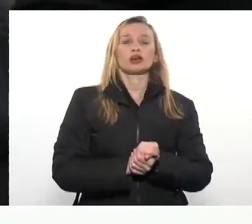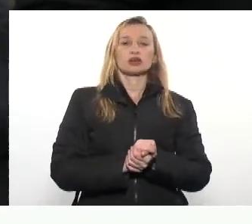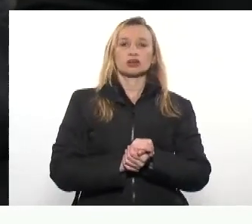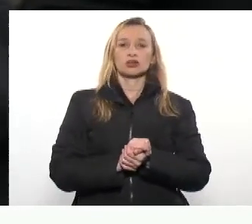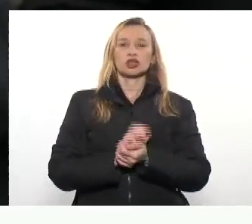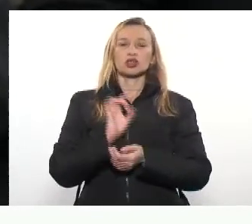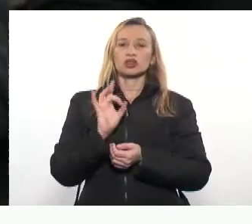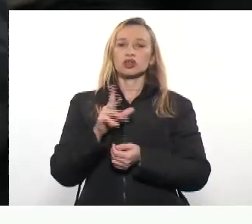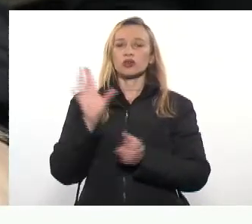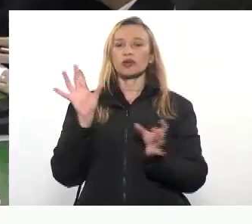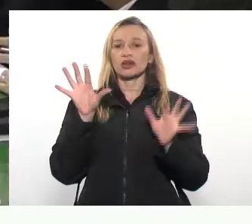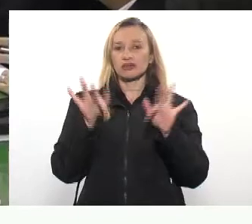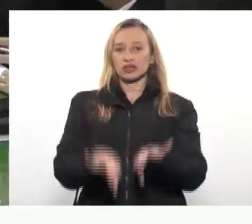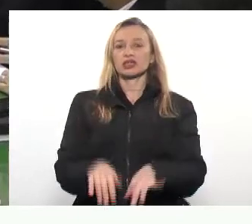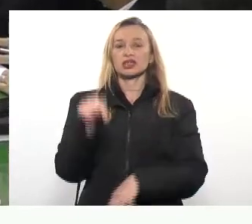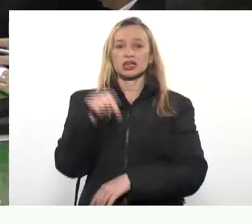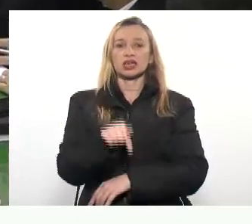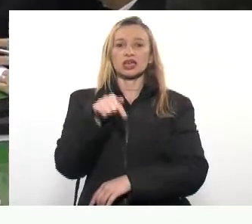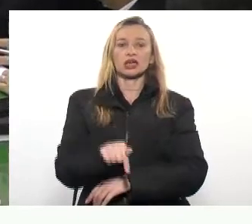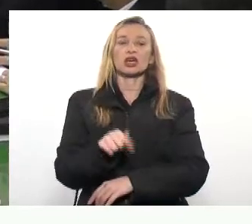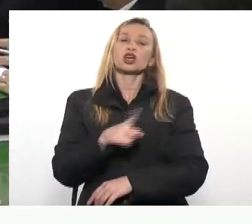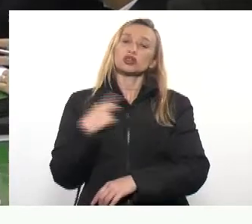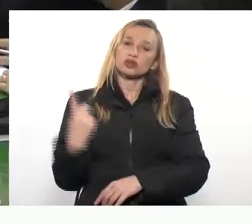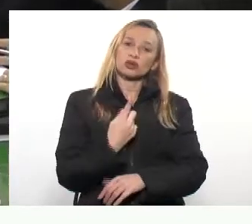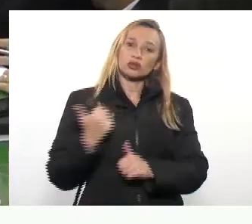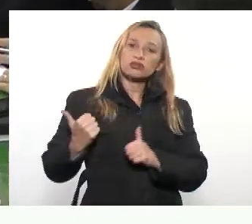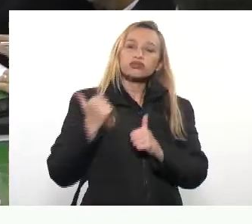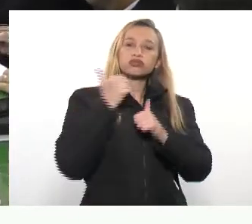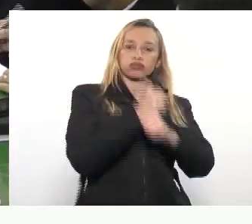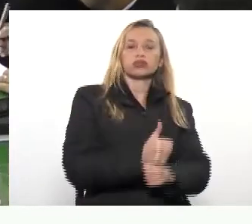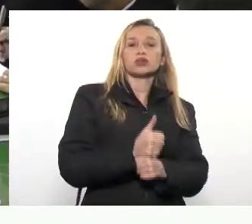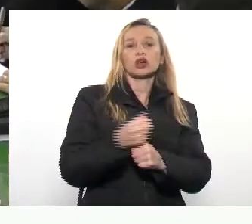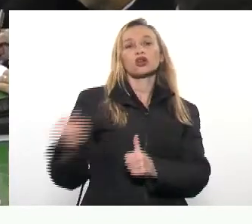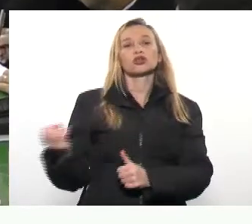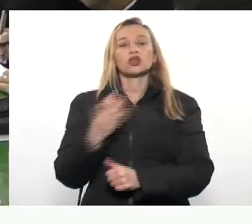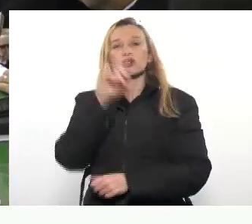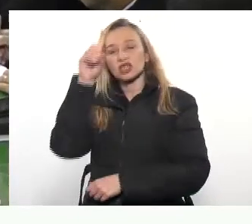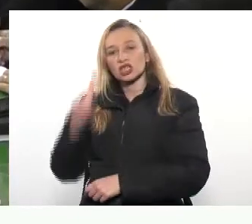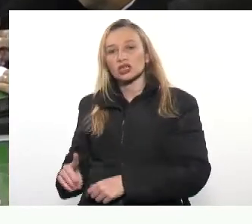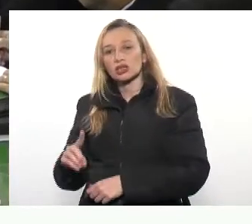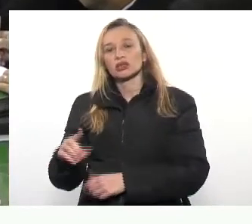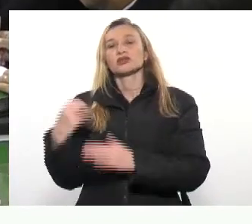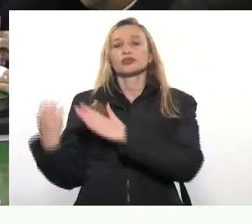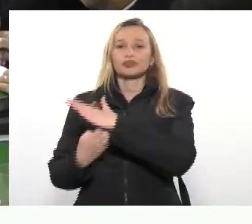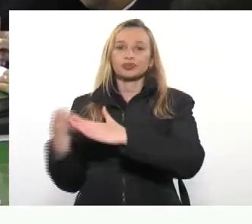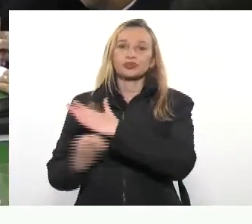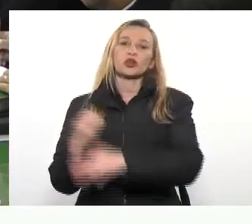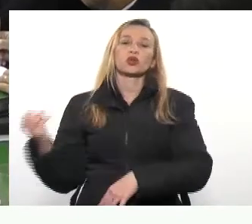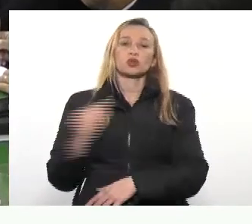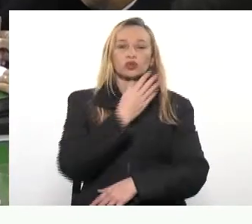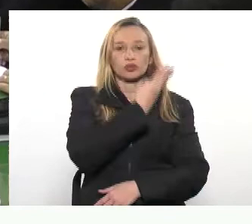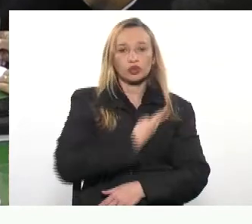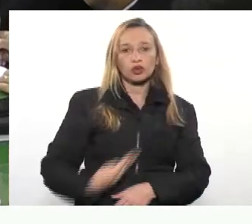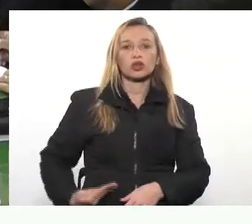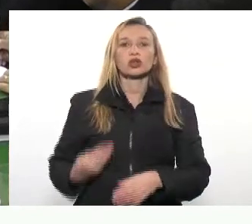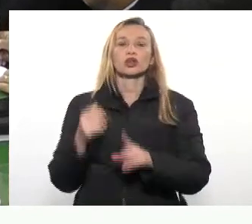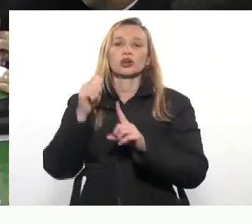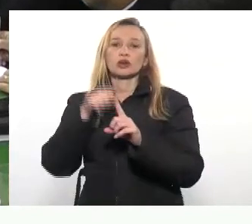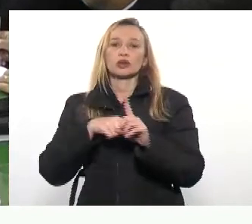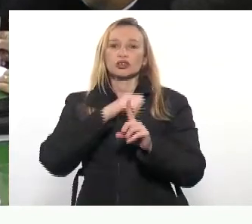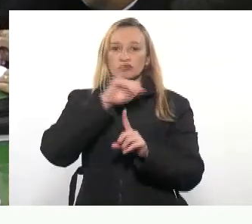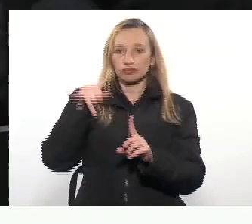Só complementando aqui, quer dizer, nós assumimos, né, a nova direção da empresa com o novo governo em meados de janeiro,